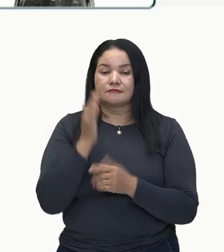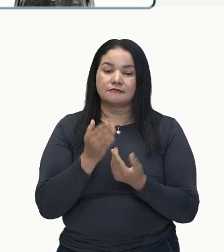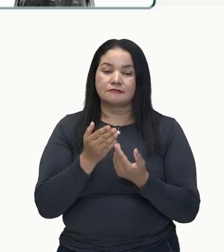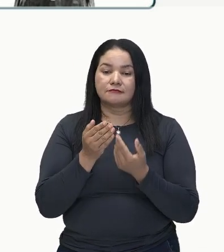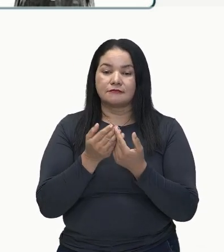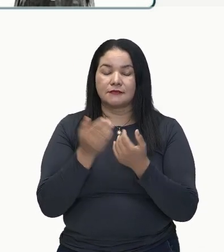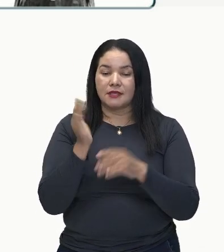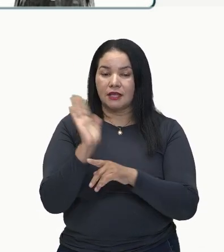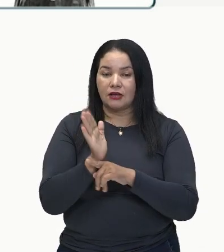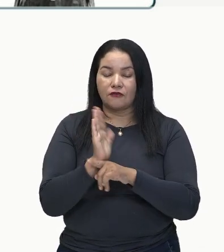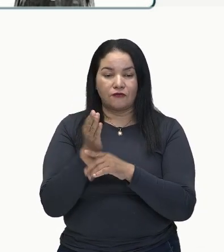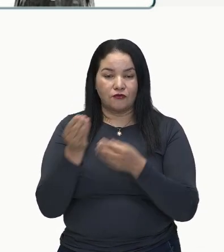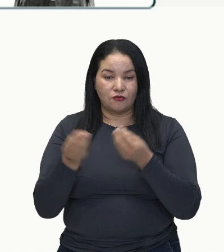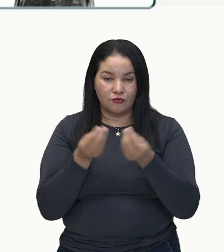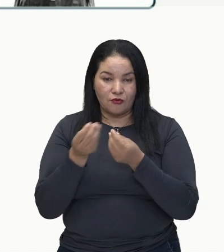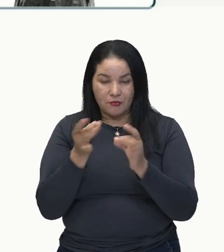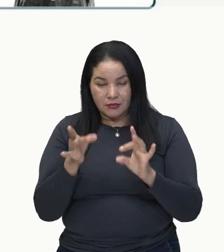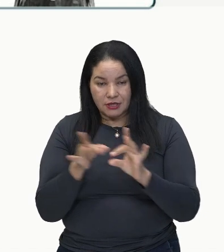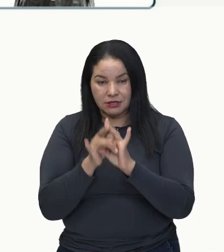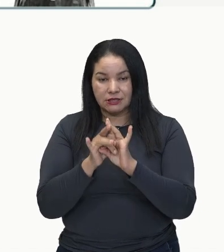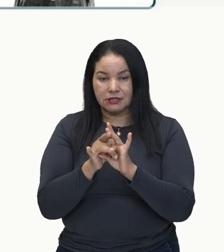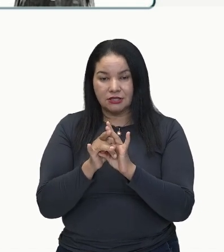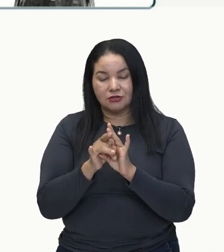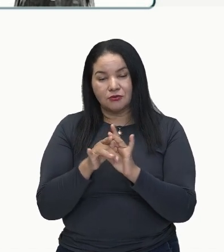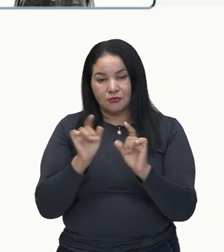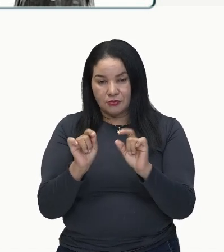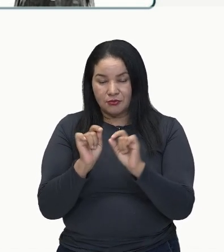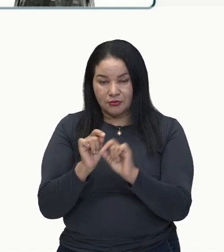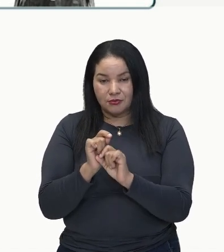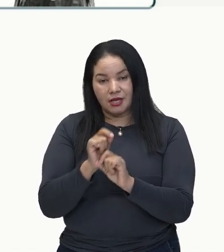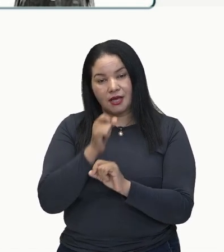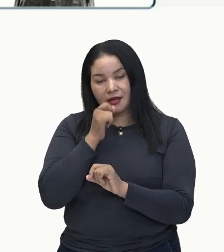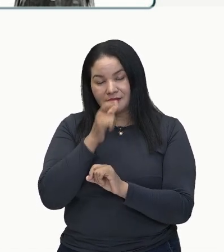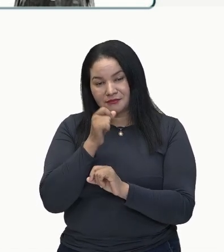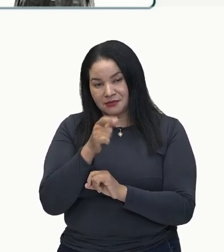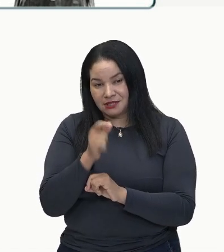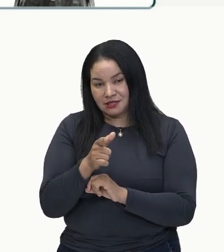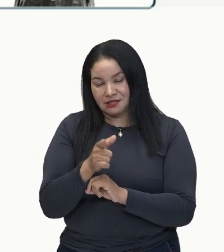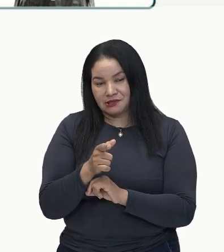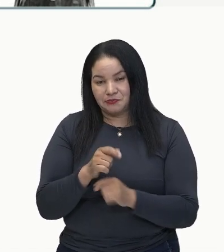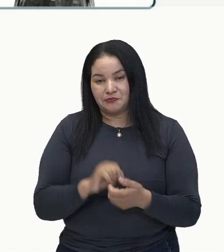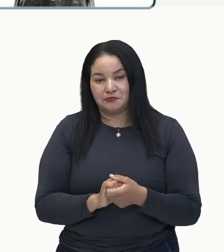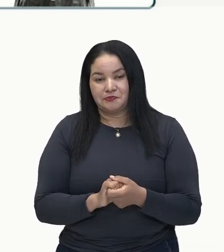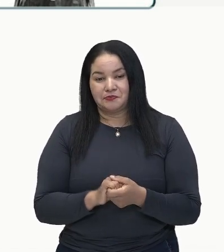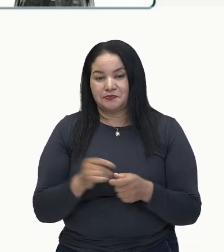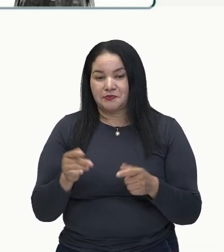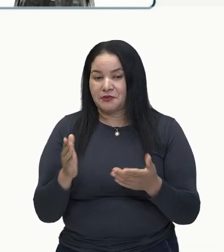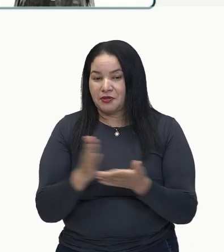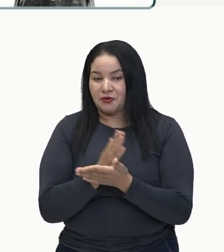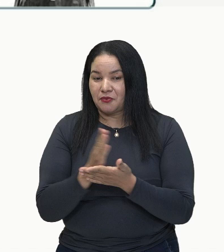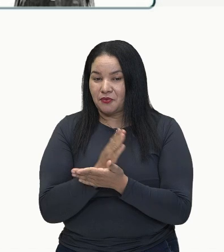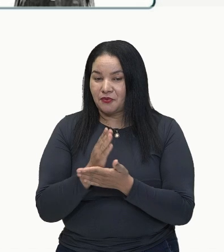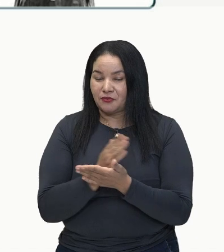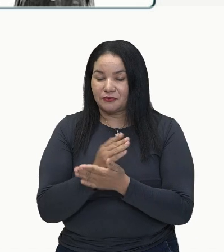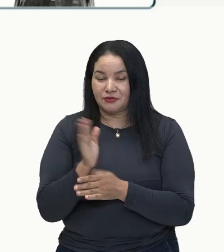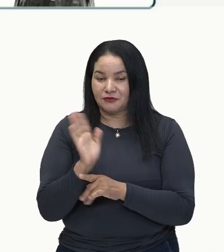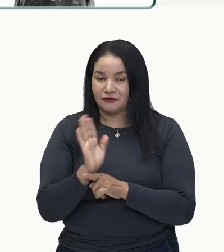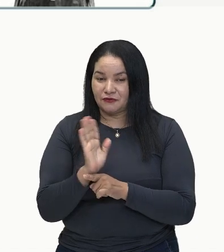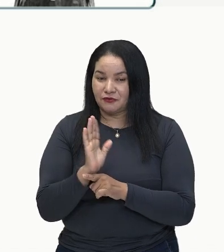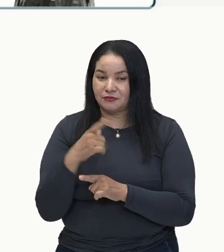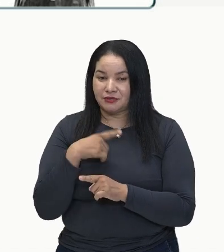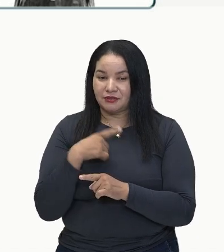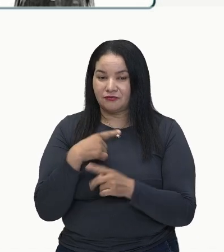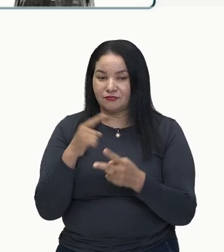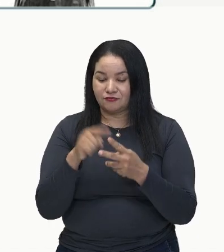ligado à comédia escrachada, que indica ali alguns filmes como Arizona Nunca Mais, E Aí Meu Irmão e